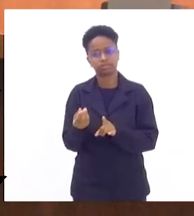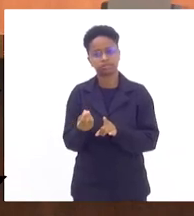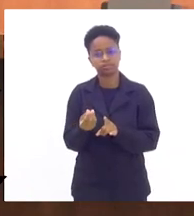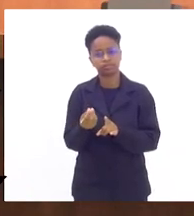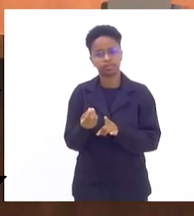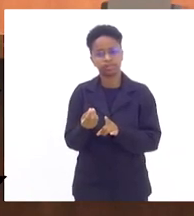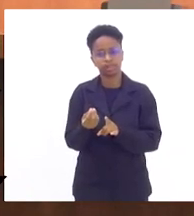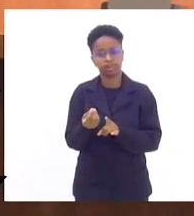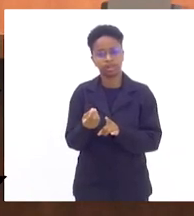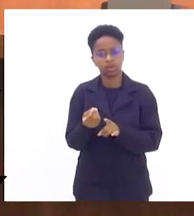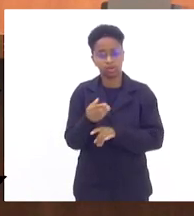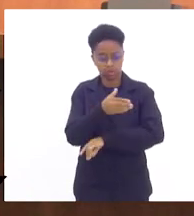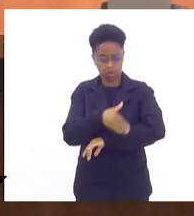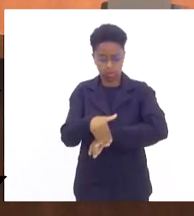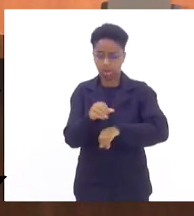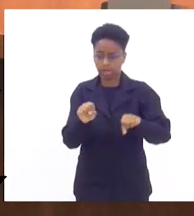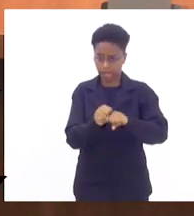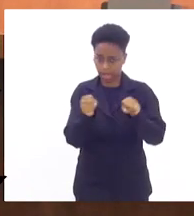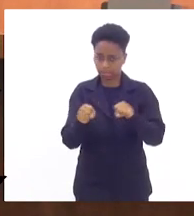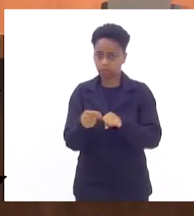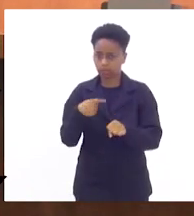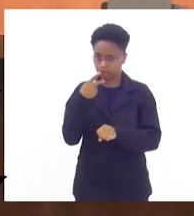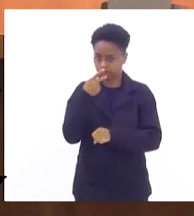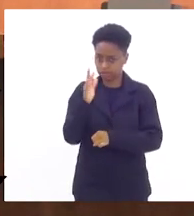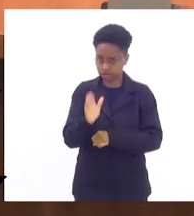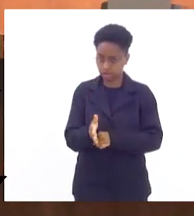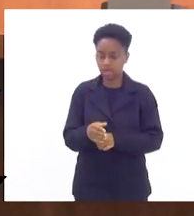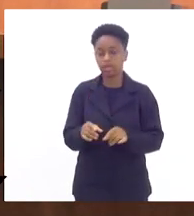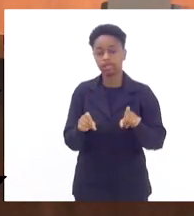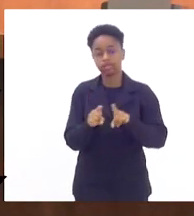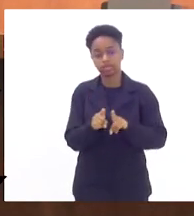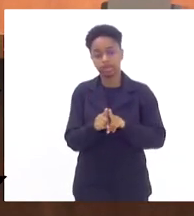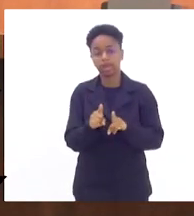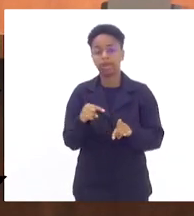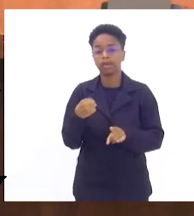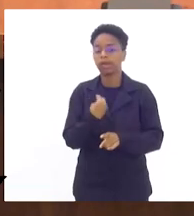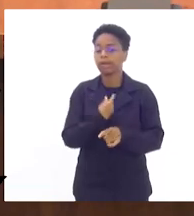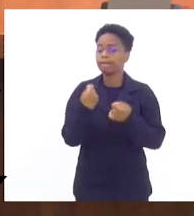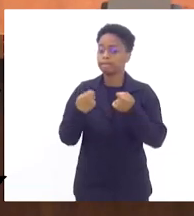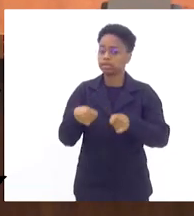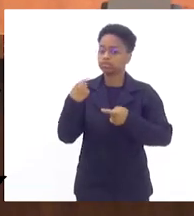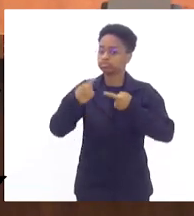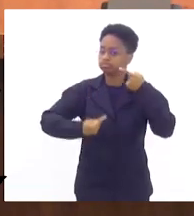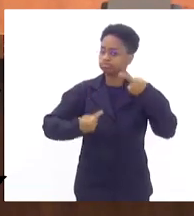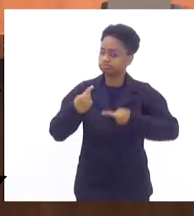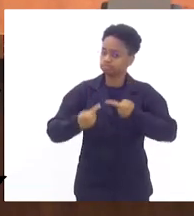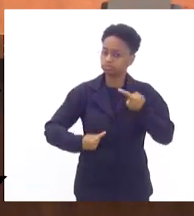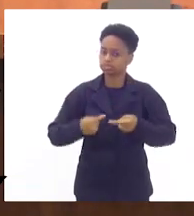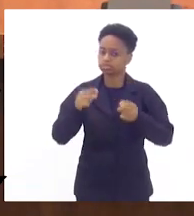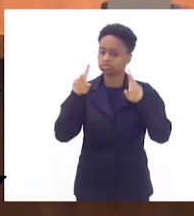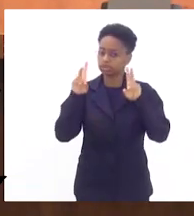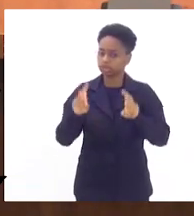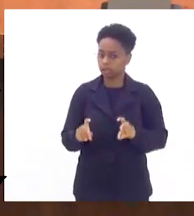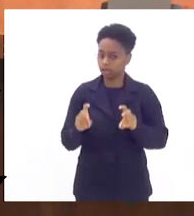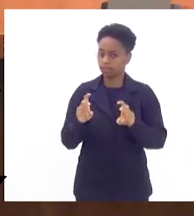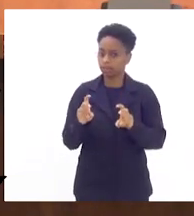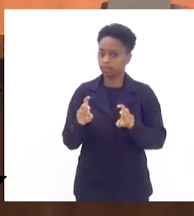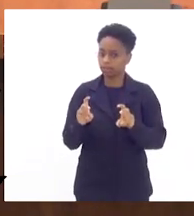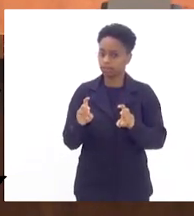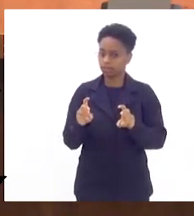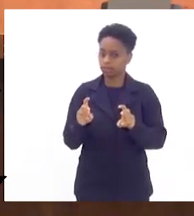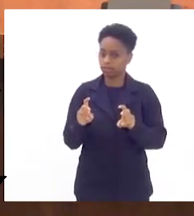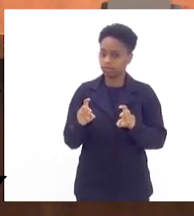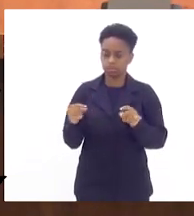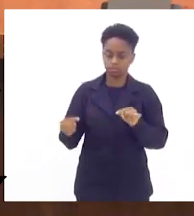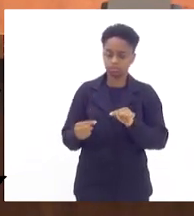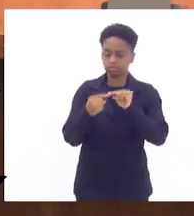essas quebras de ruas, eu já falei, e nós precisamos discutir isso dentro de cada